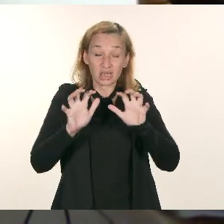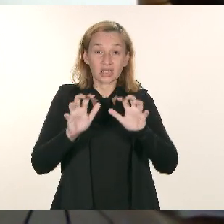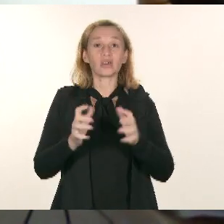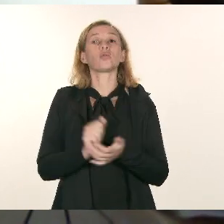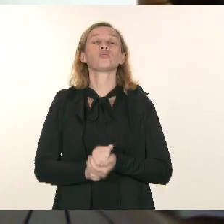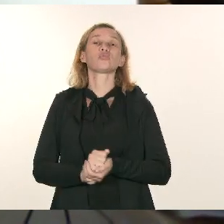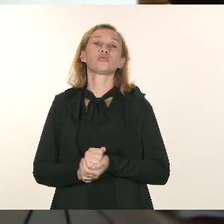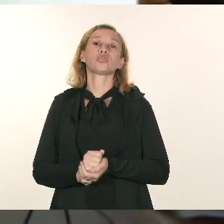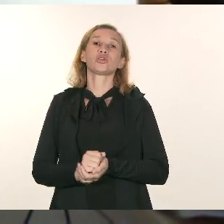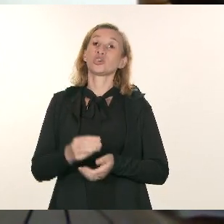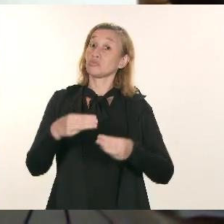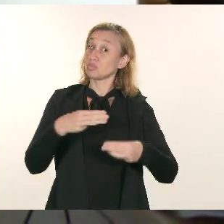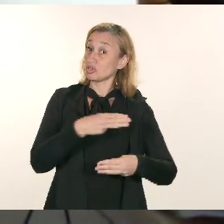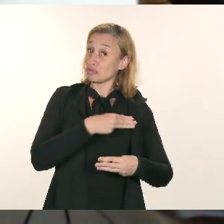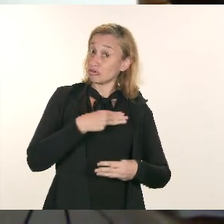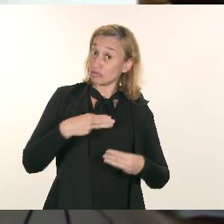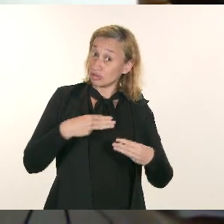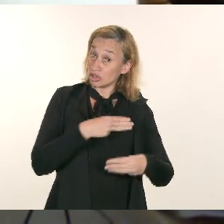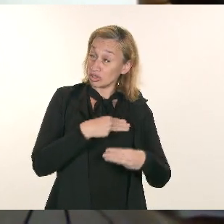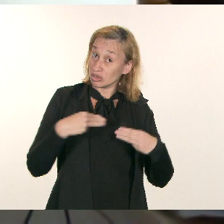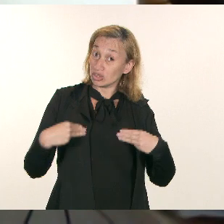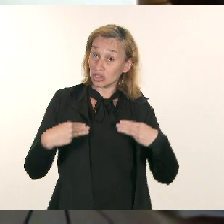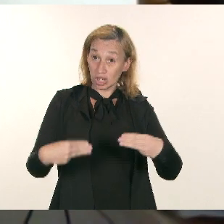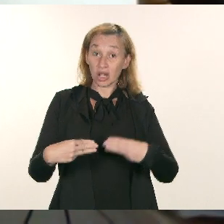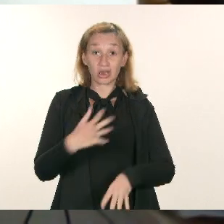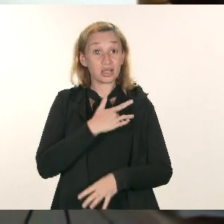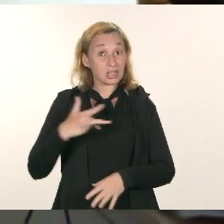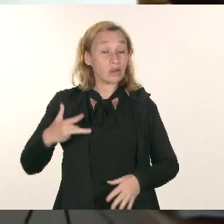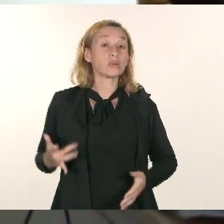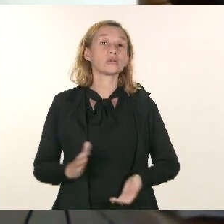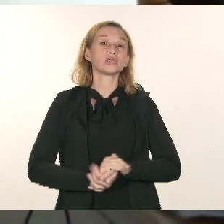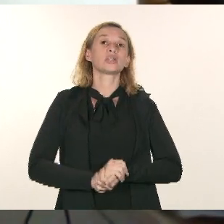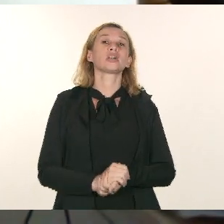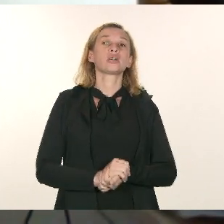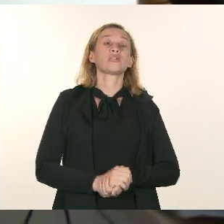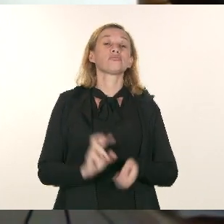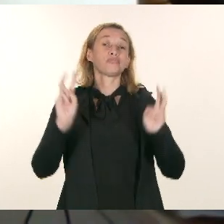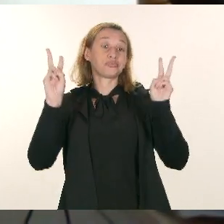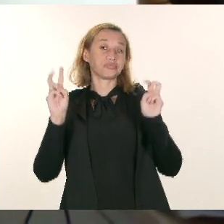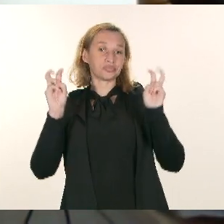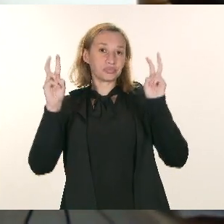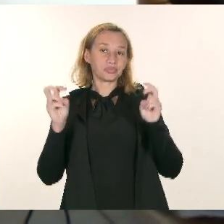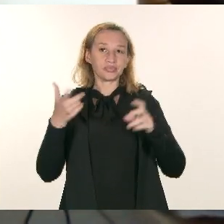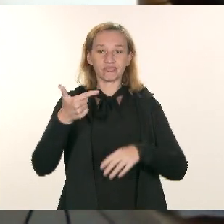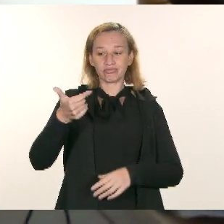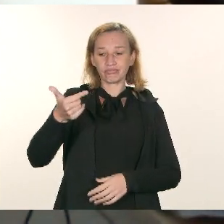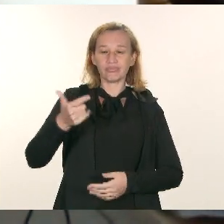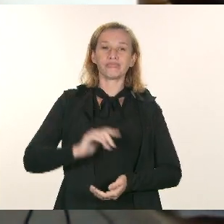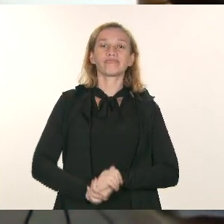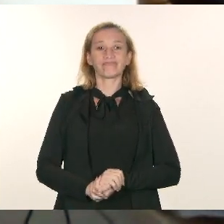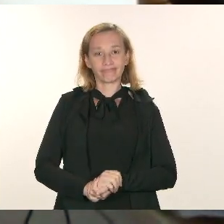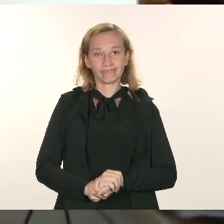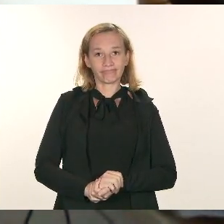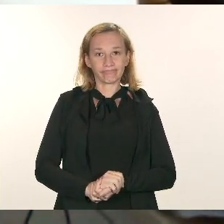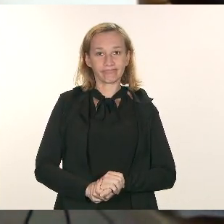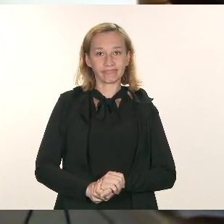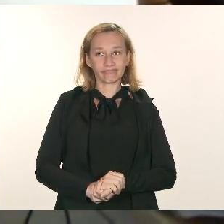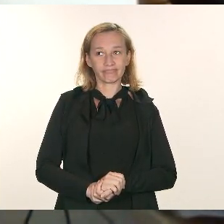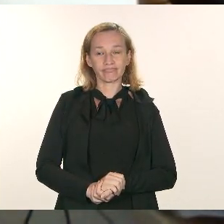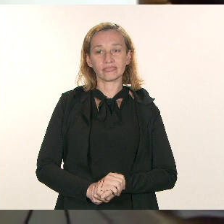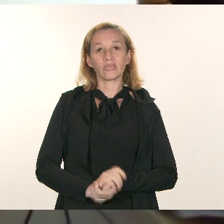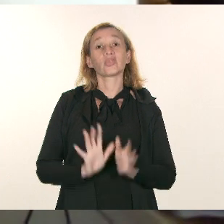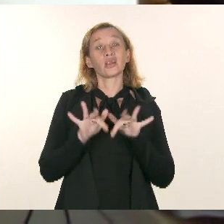da Saúde, inepto, para a questão do armamento. E, encerrando,